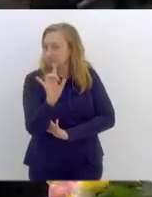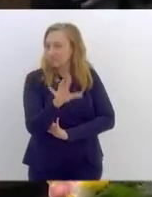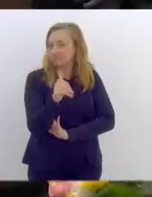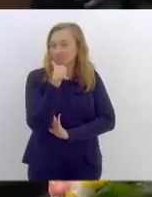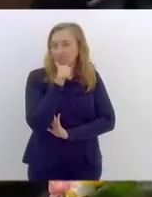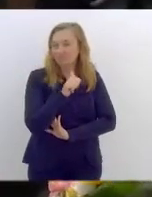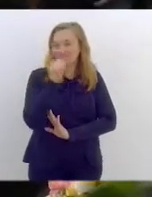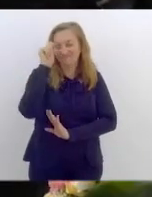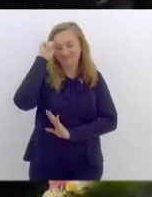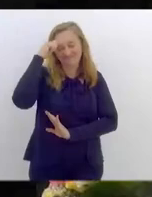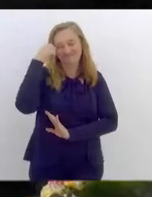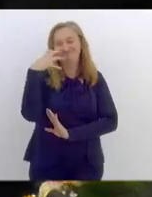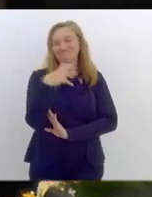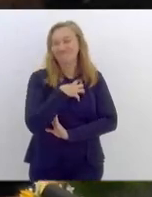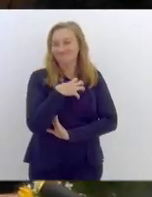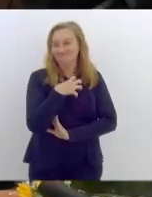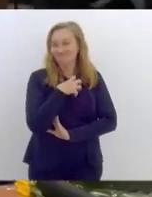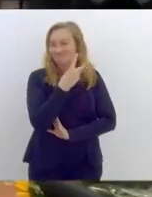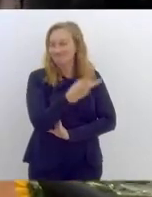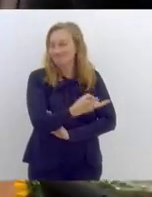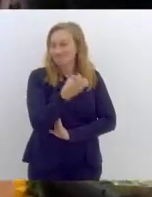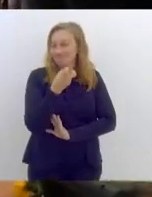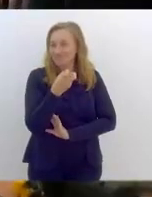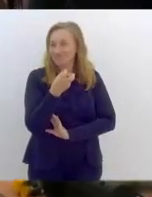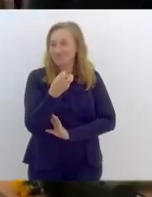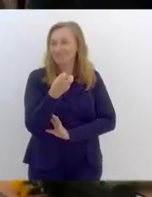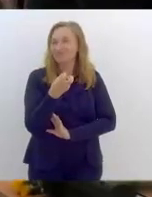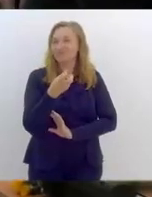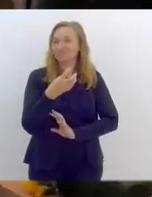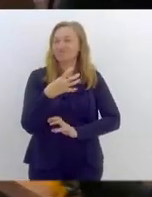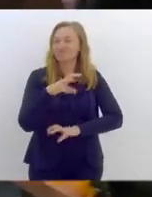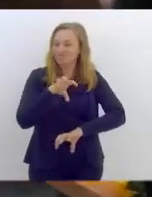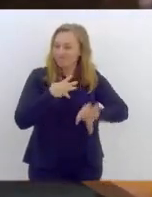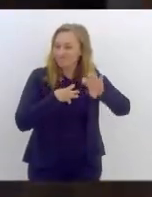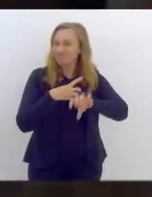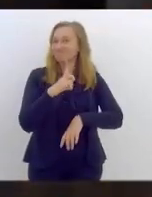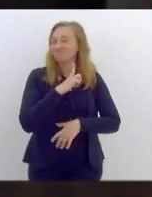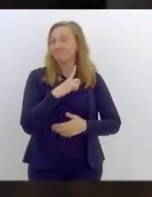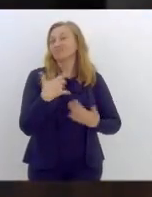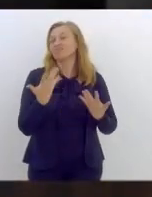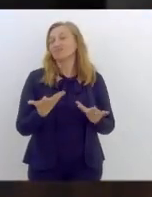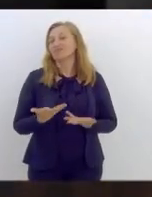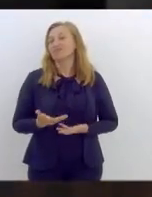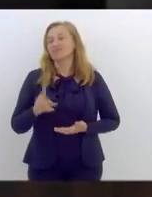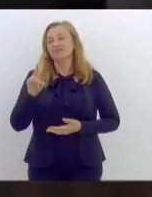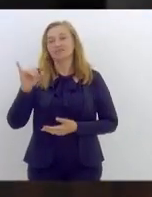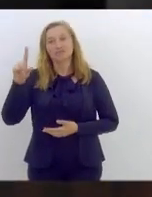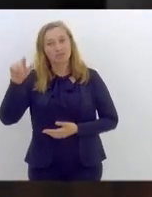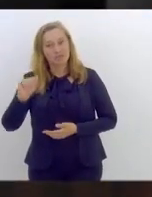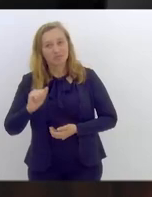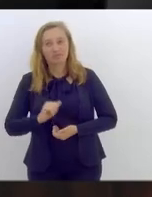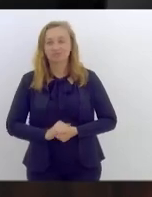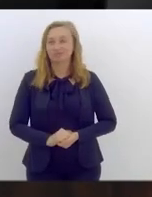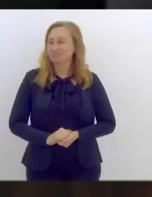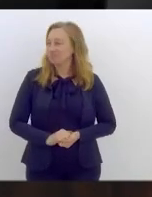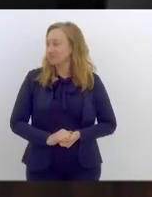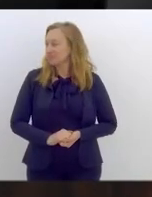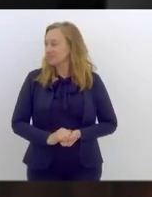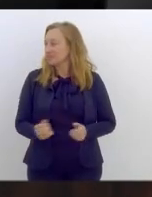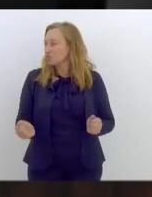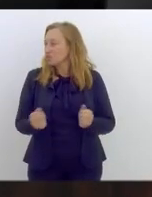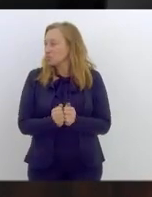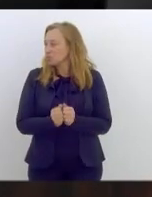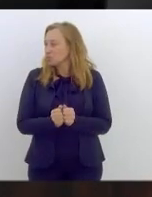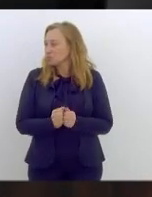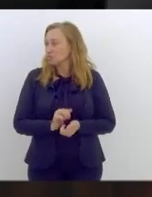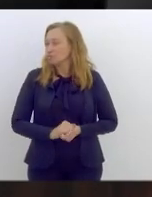mulheres negras sentem e percebem entre si. Nossa querida Vilma Piedade. Junto com ela,